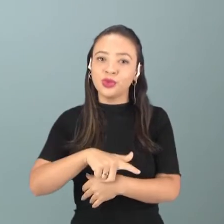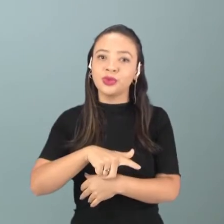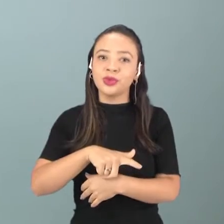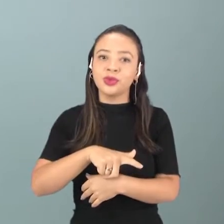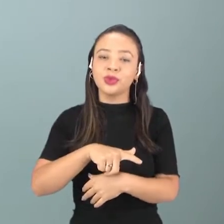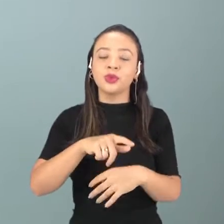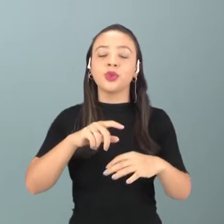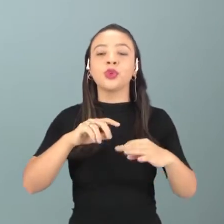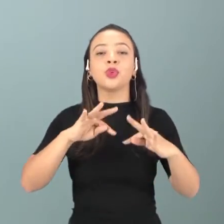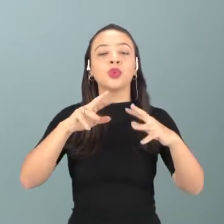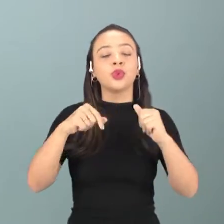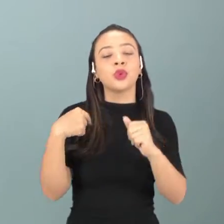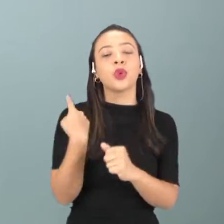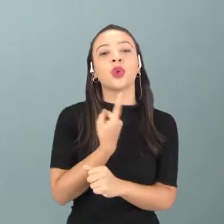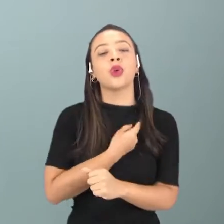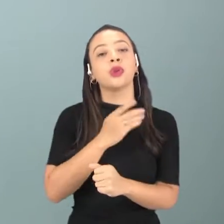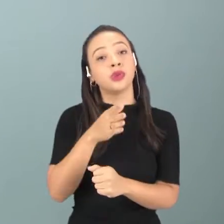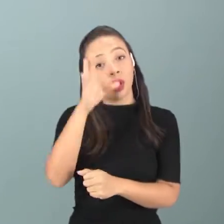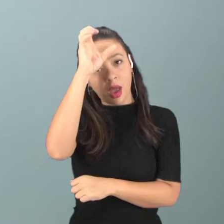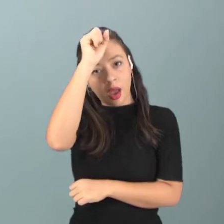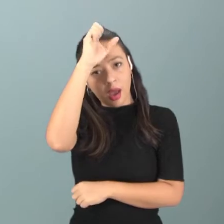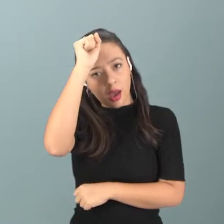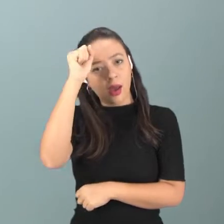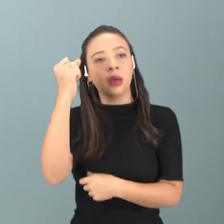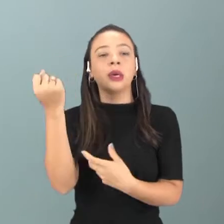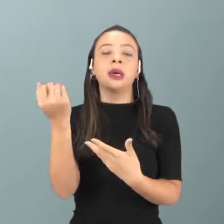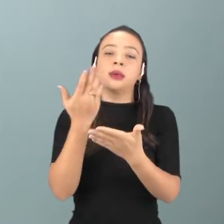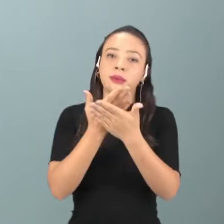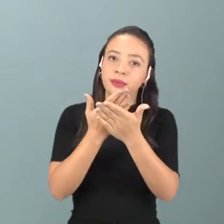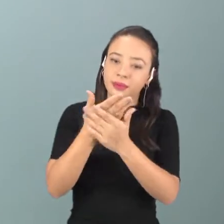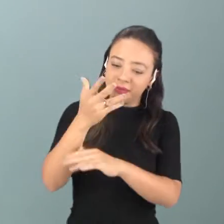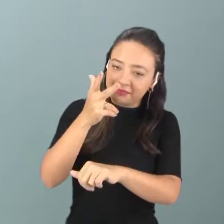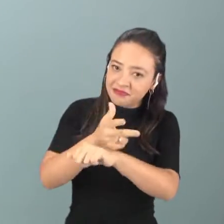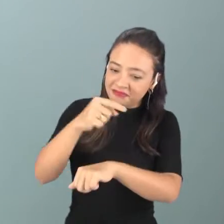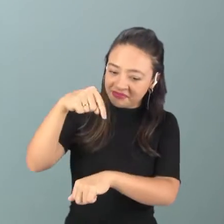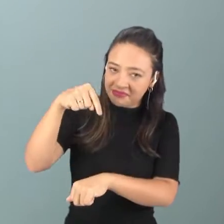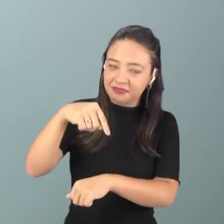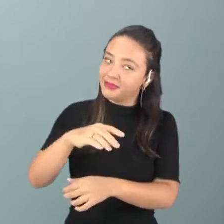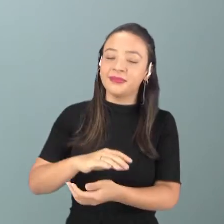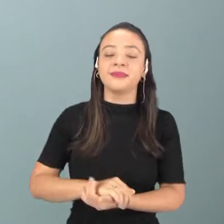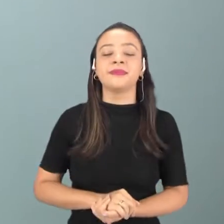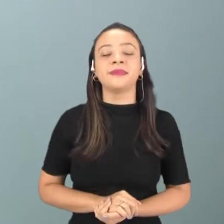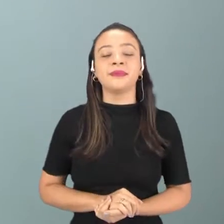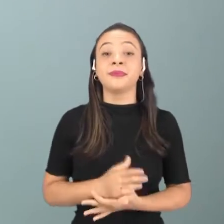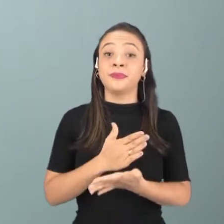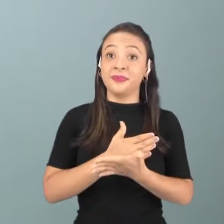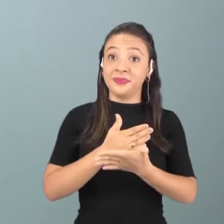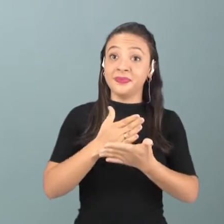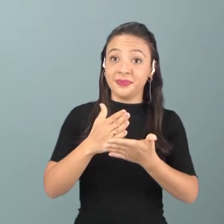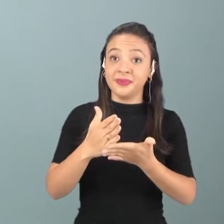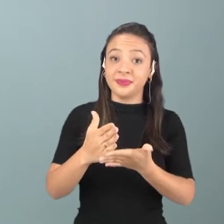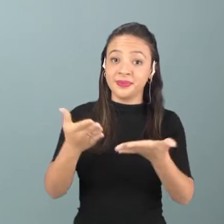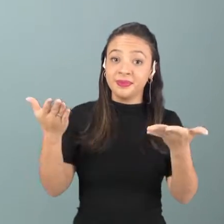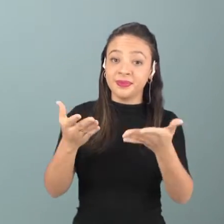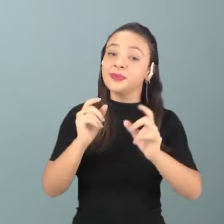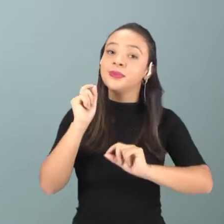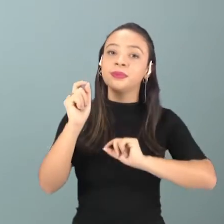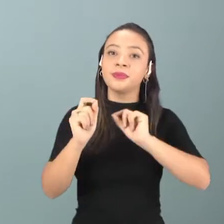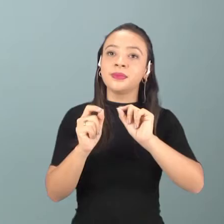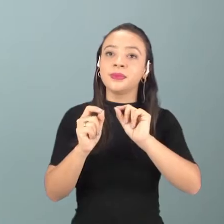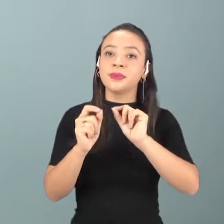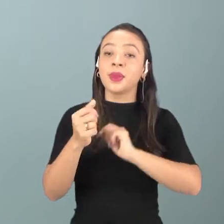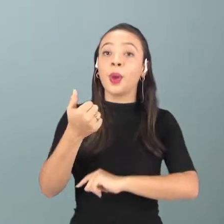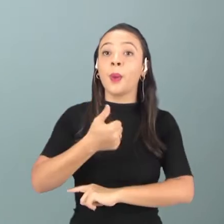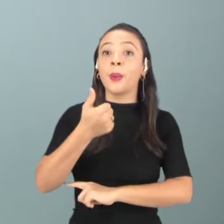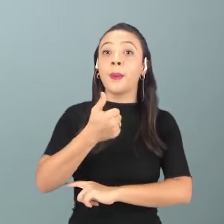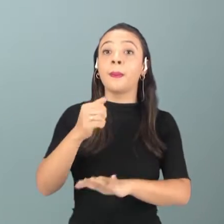os conteúdos que nós aprendemos durante as nossas aulas aqui, as nossas videoaulas, ok? E para iniciar a nossa revisão, vamos começar com o nosso